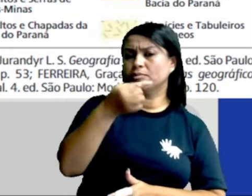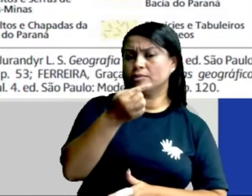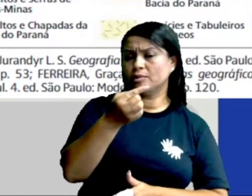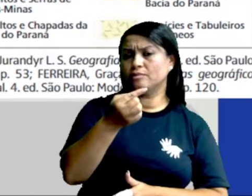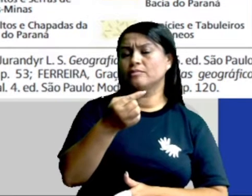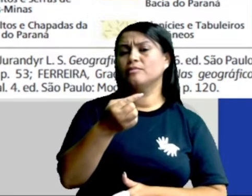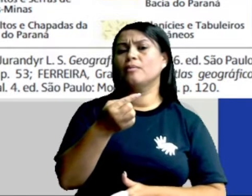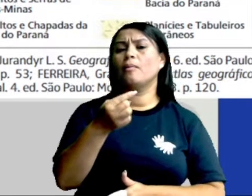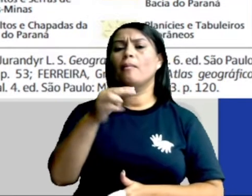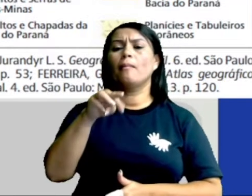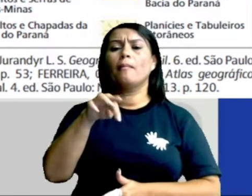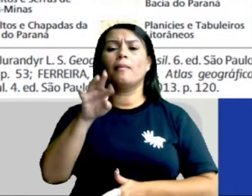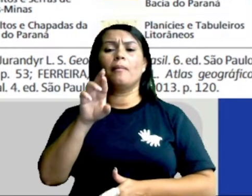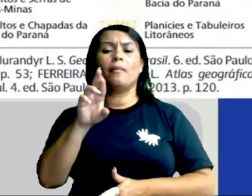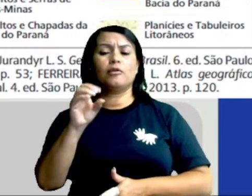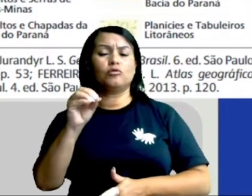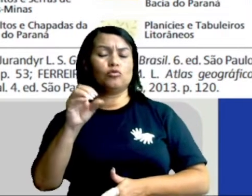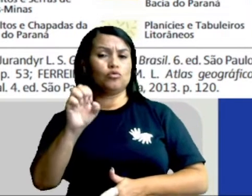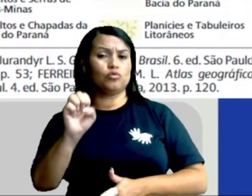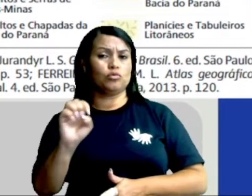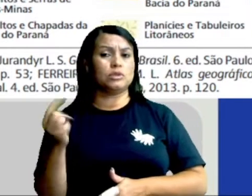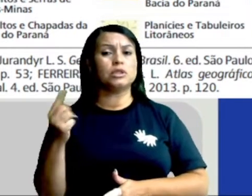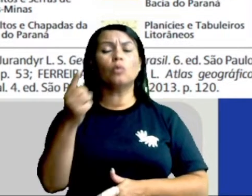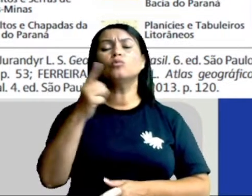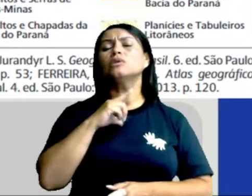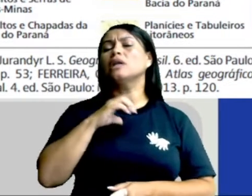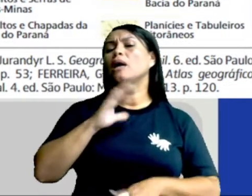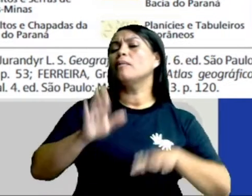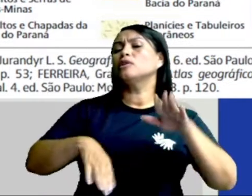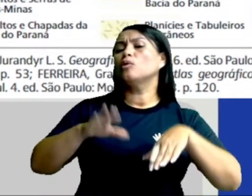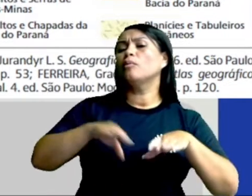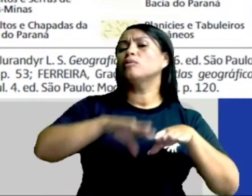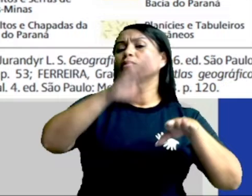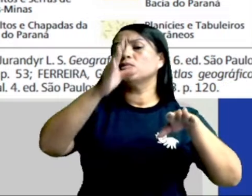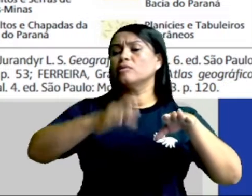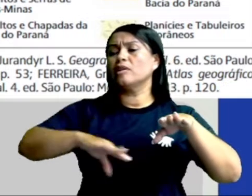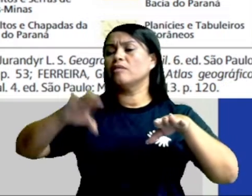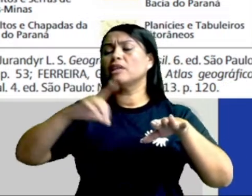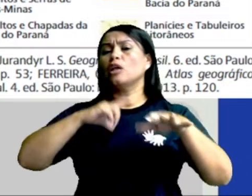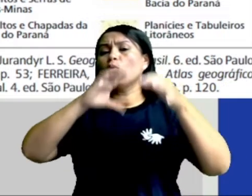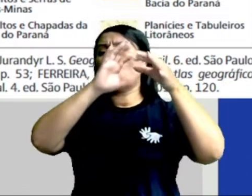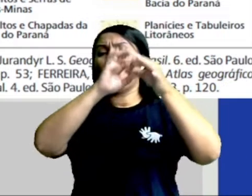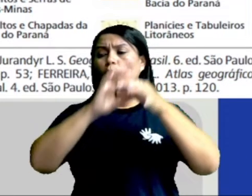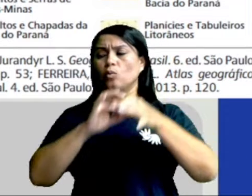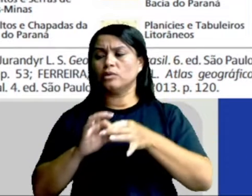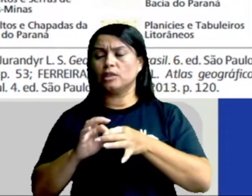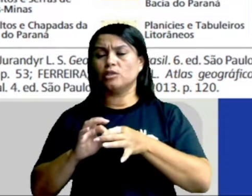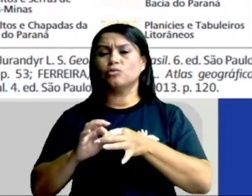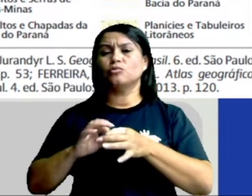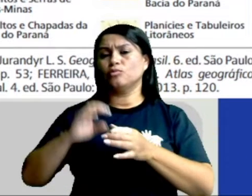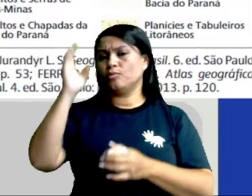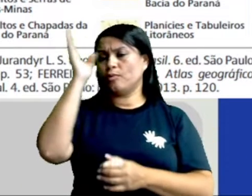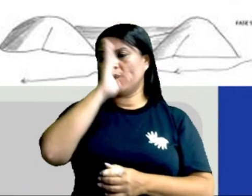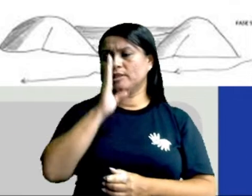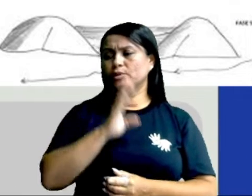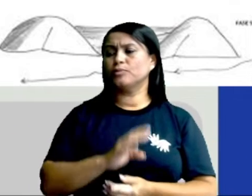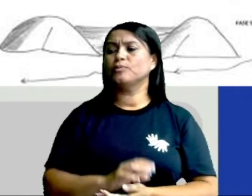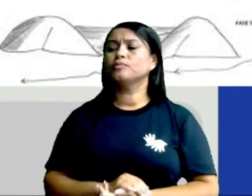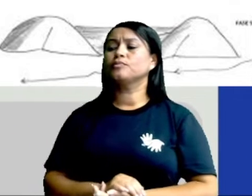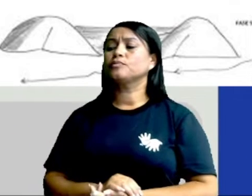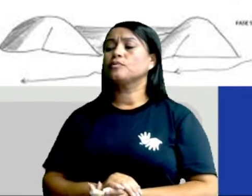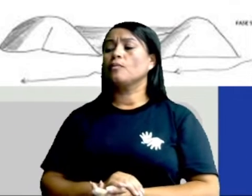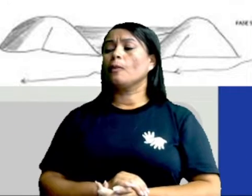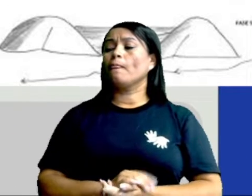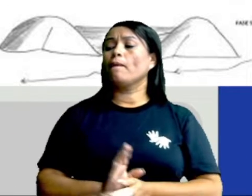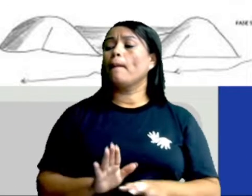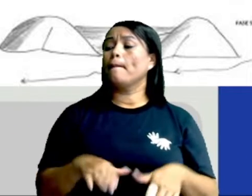tá? Então, você tem aí realmente uma situação de relevo mais acentuado, né, no contexto do território brasileiro, ok?